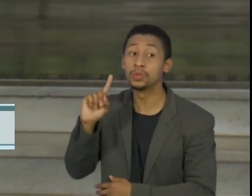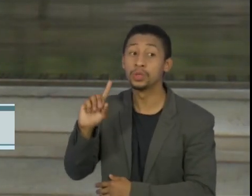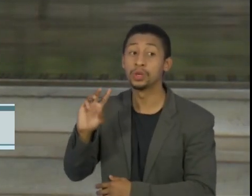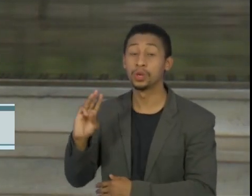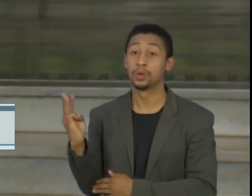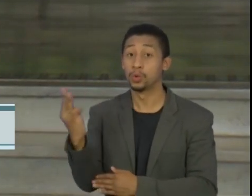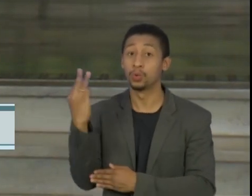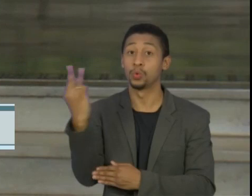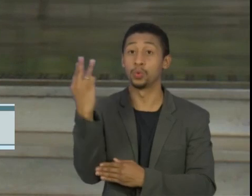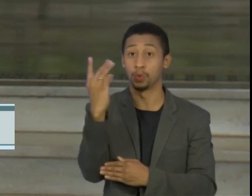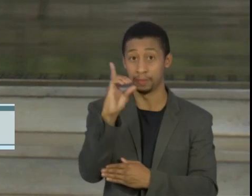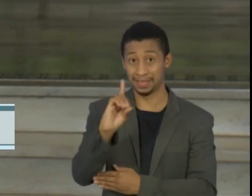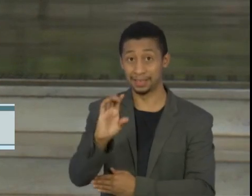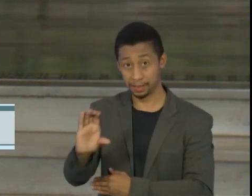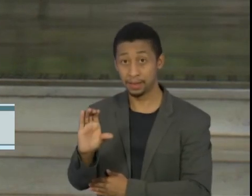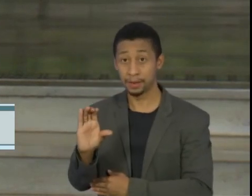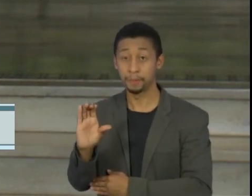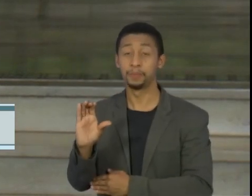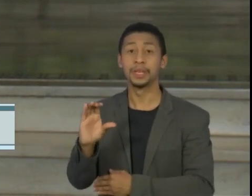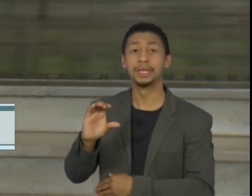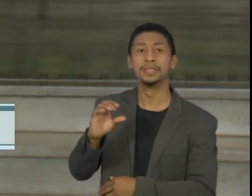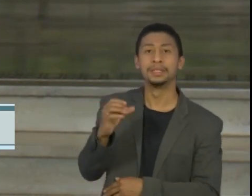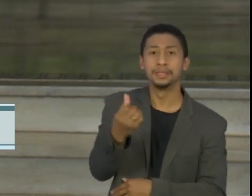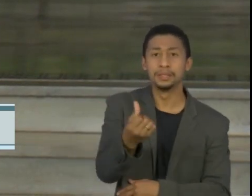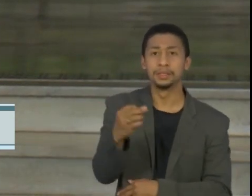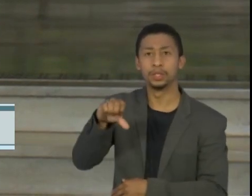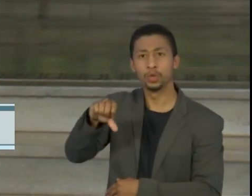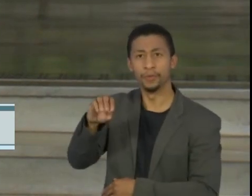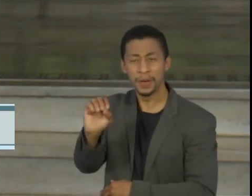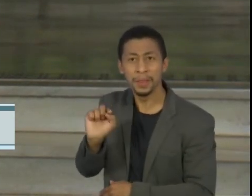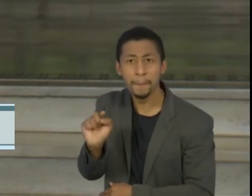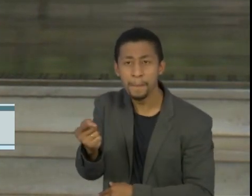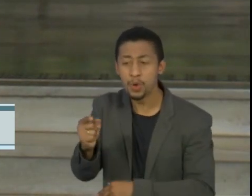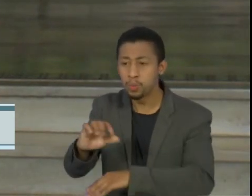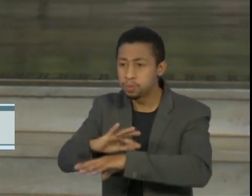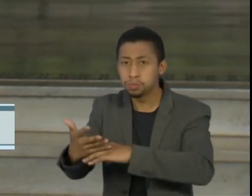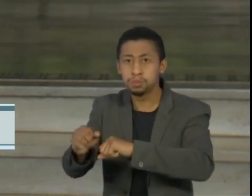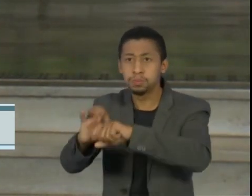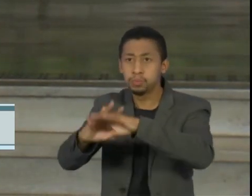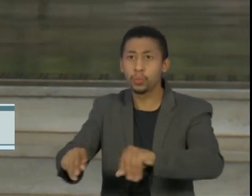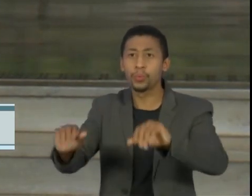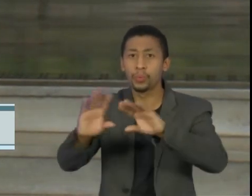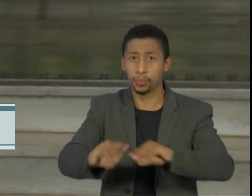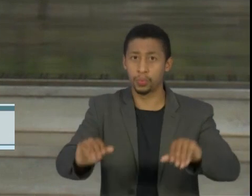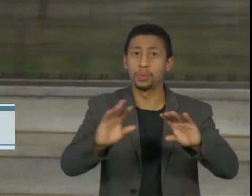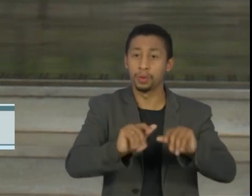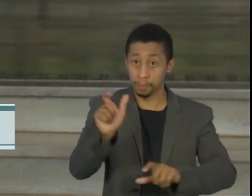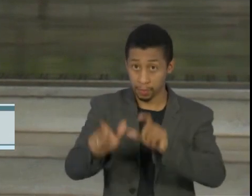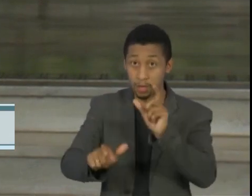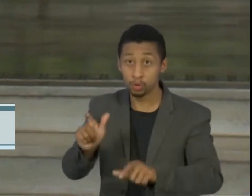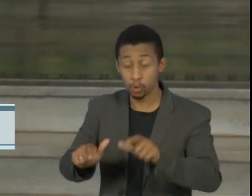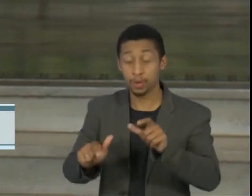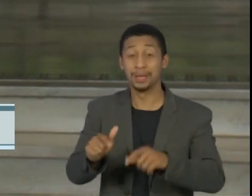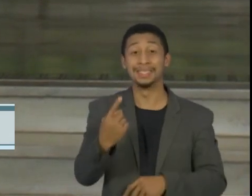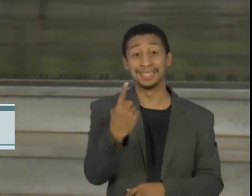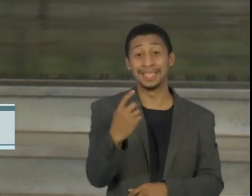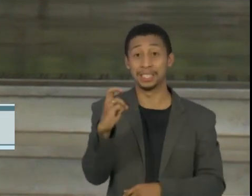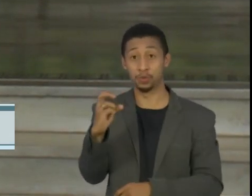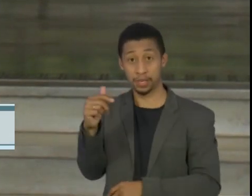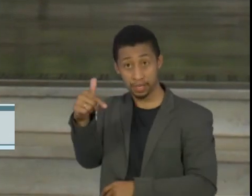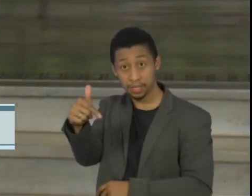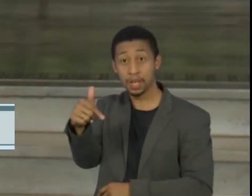mundial com 790 mil pacientes recuperados, dos quais 157 mil aqui